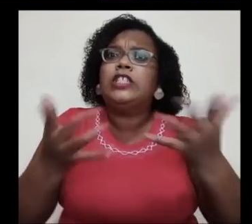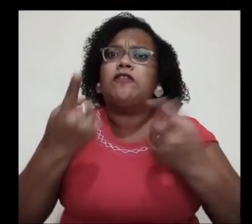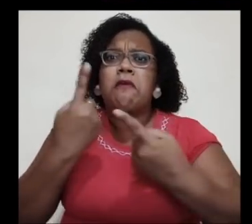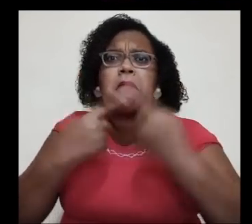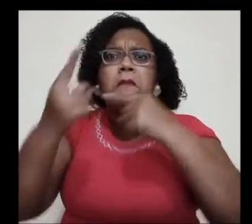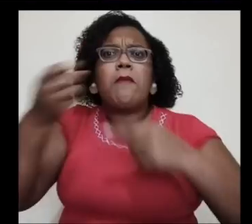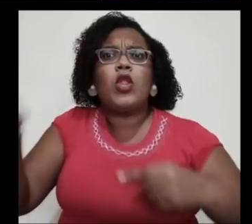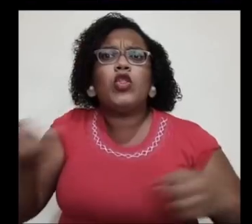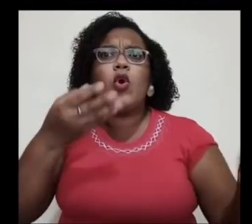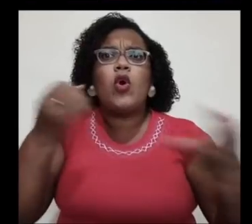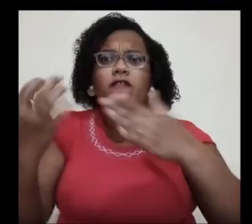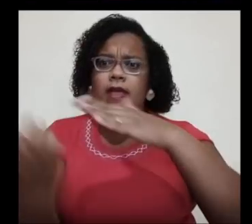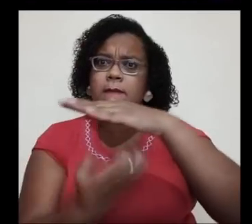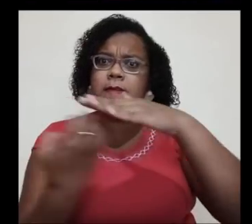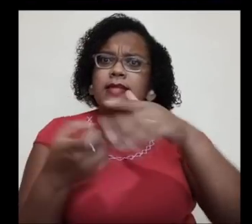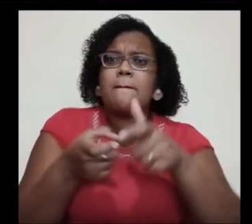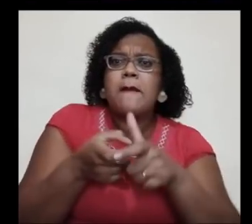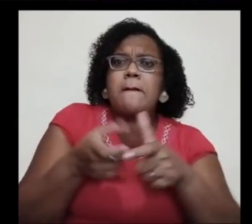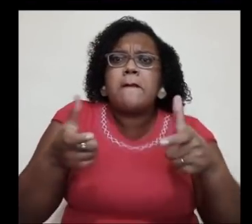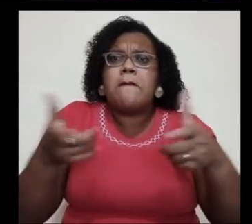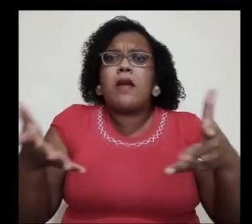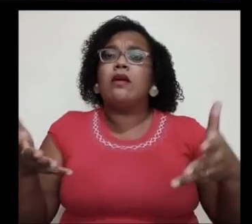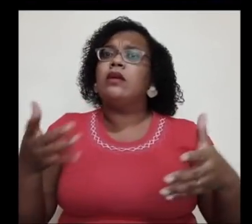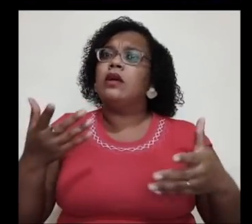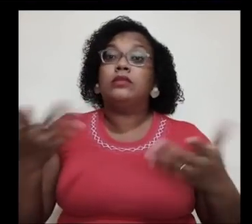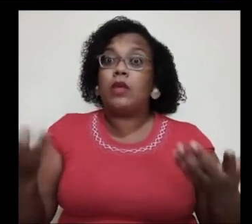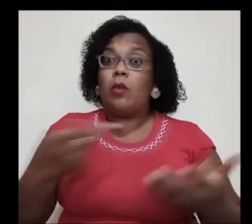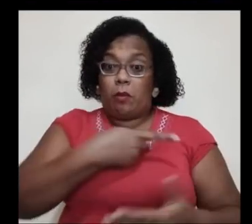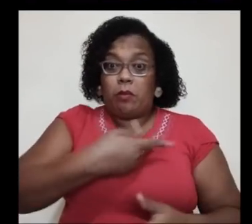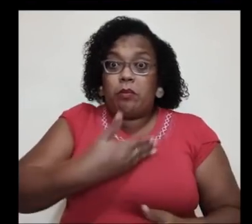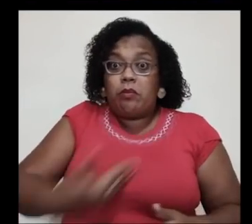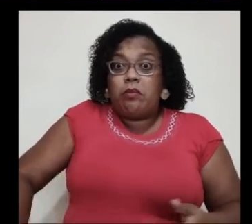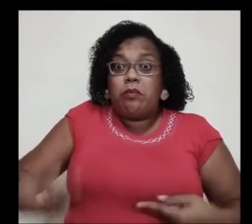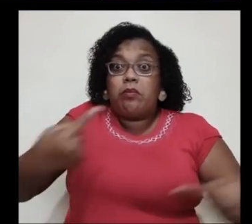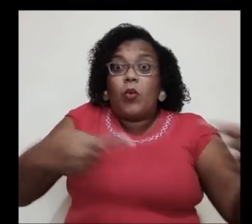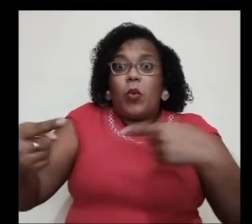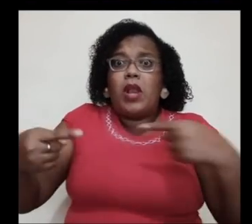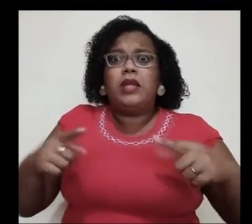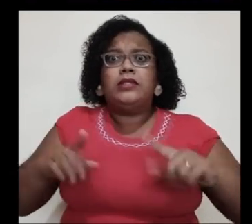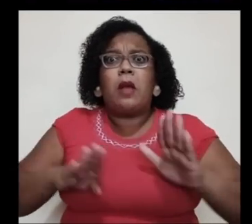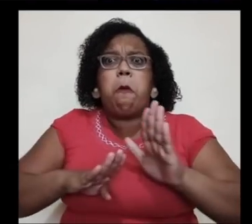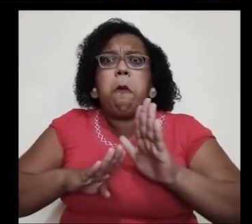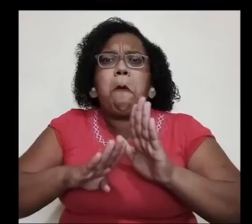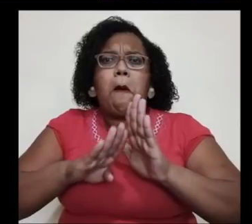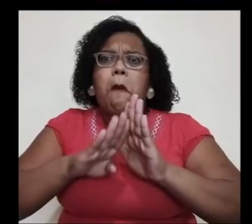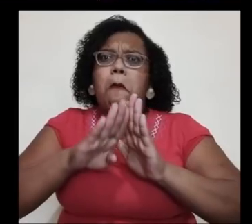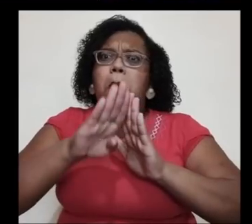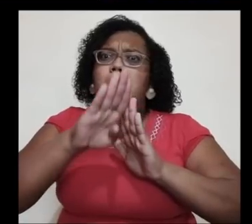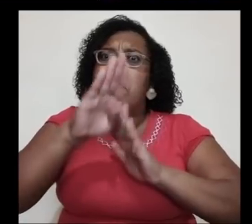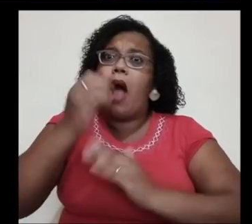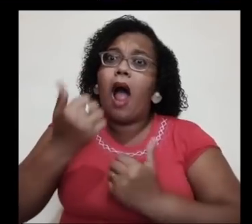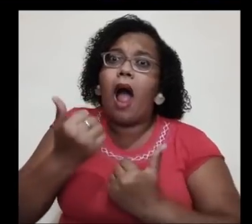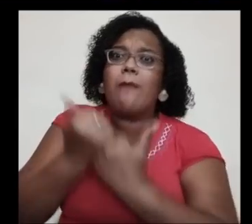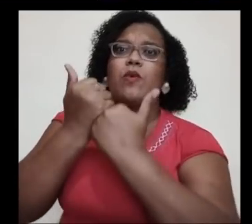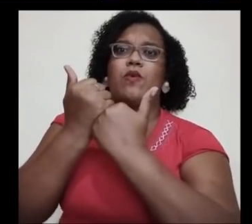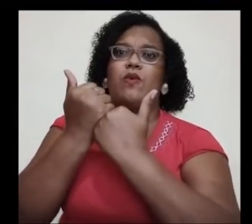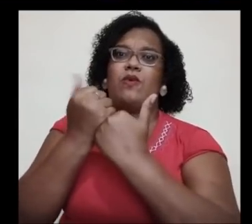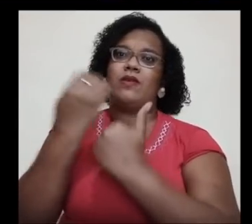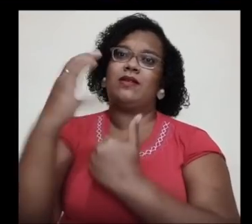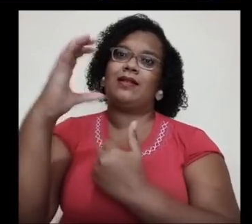de apoio à ciência, tecnologia e inovação. Isso fez com que a China tivesse esse salto. E, recentemente, a China, inclusive,